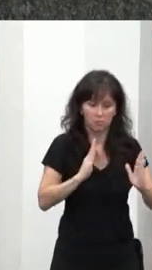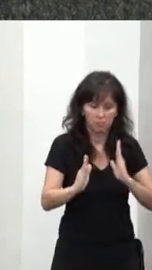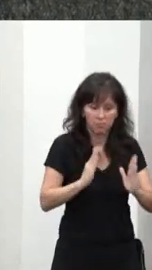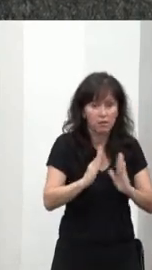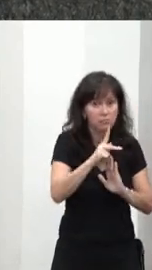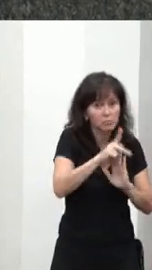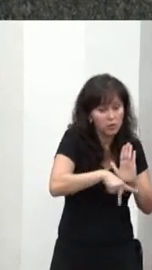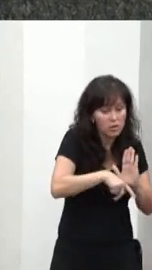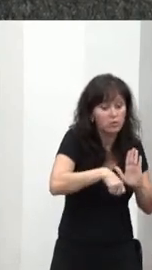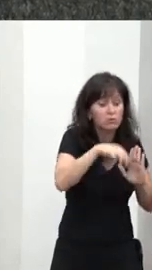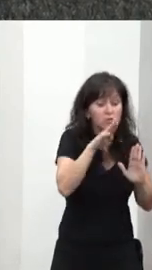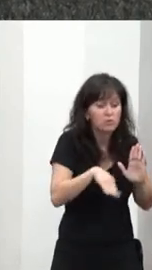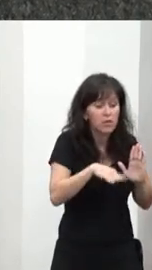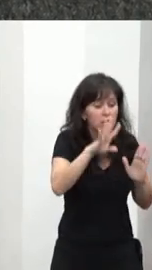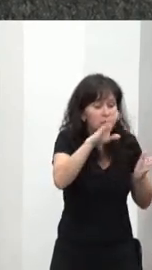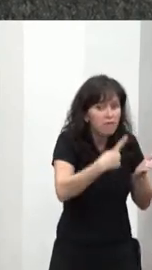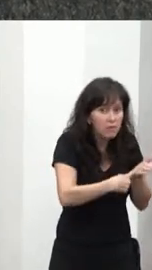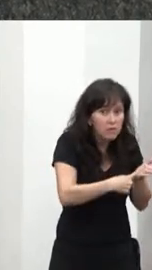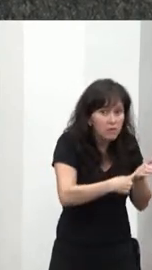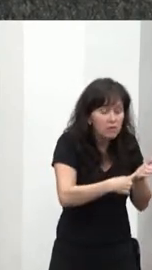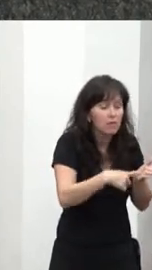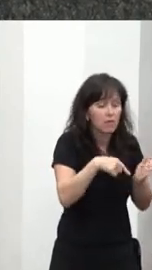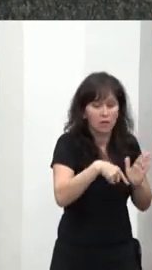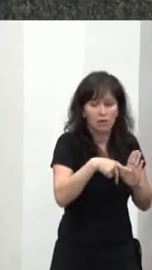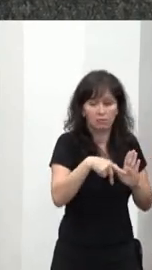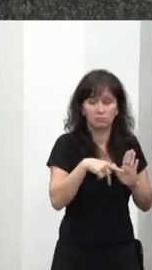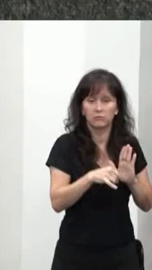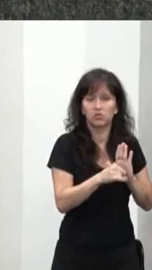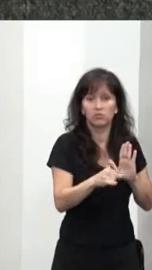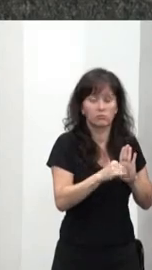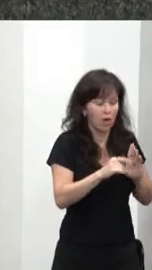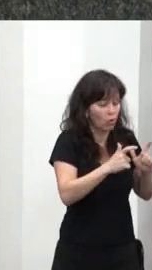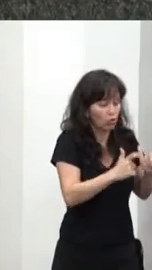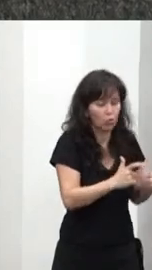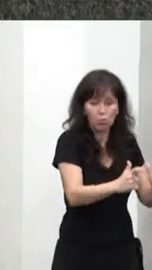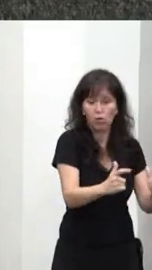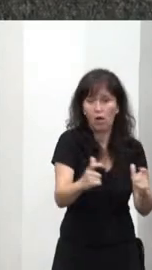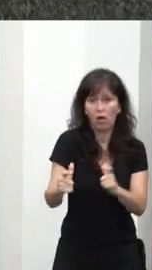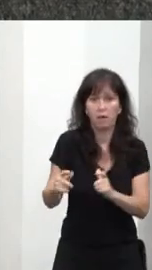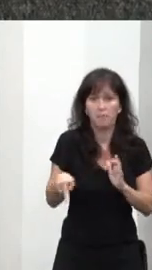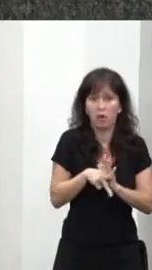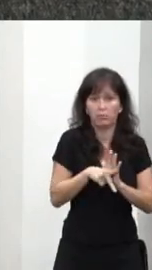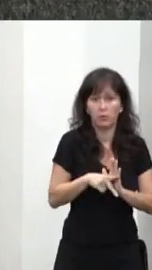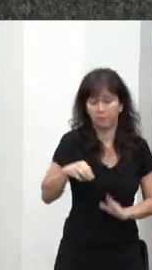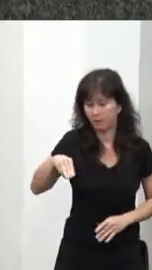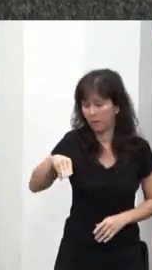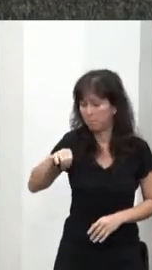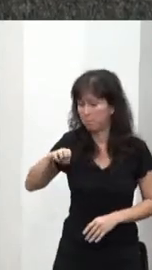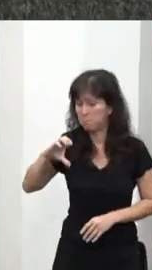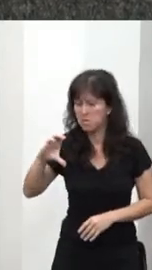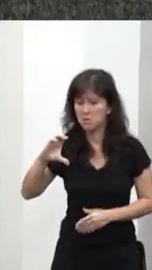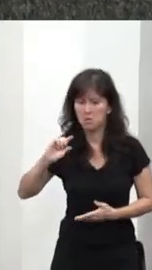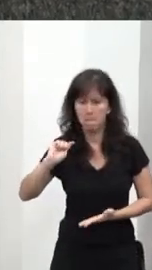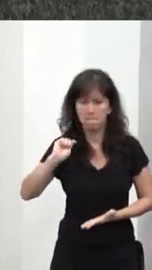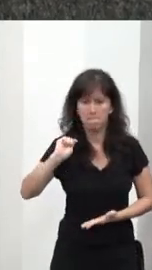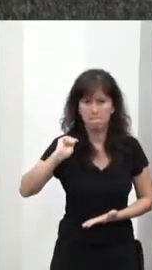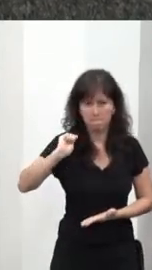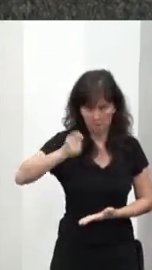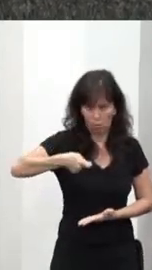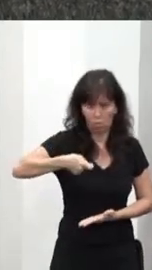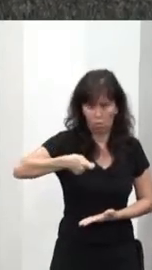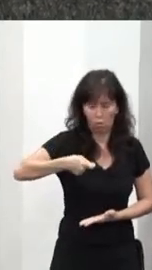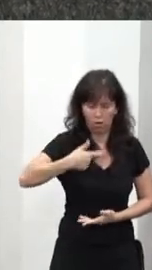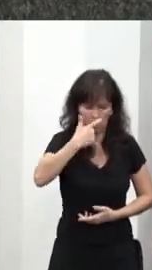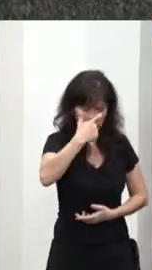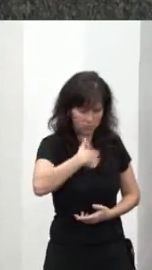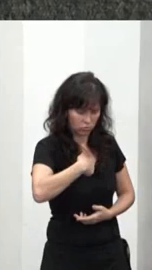definir são os editais locais né não tem sentido a gente imaginar que alguém que pagou a pessoa vai ter que prestar conta de